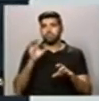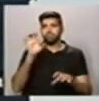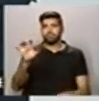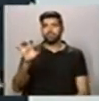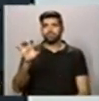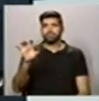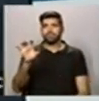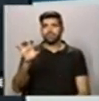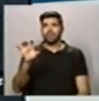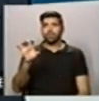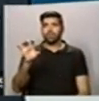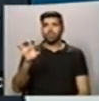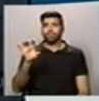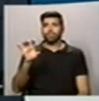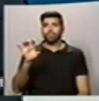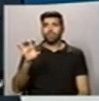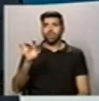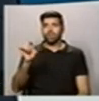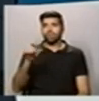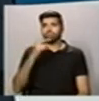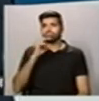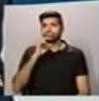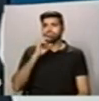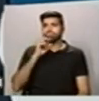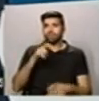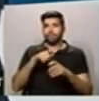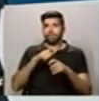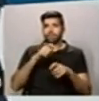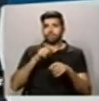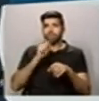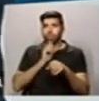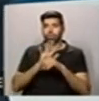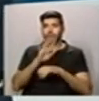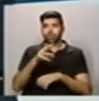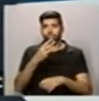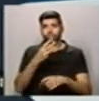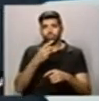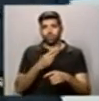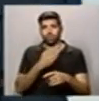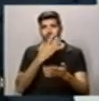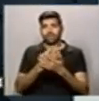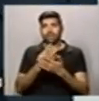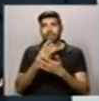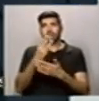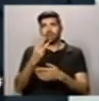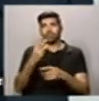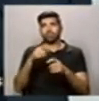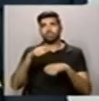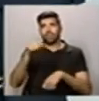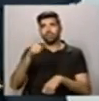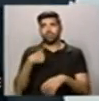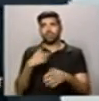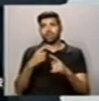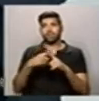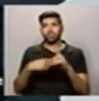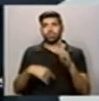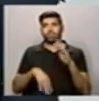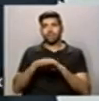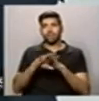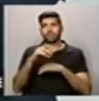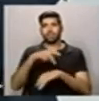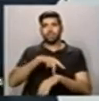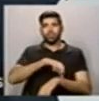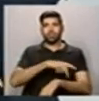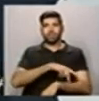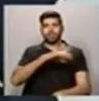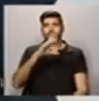ocidental, ondulação de noroeste com 2 a 3 metros de altura, temperatura máxima prevista para Ponta Delgada 16